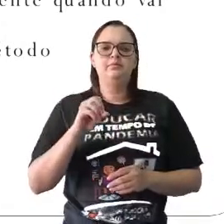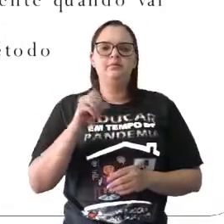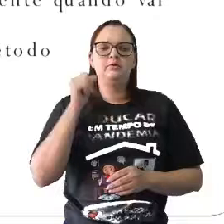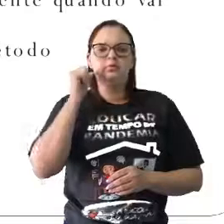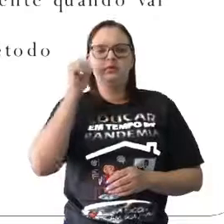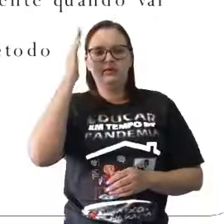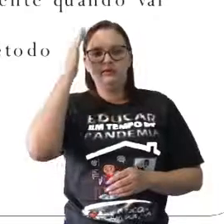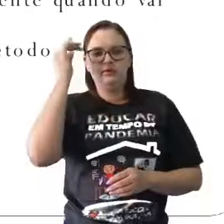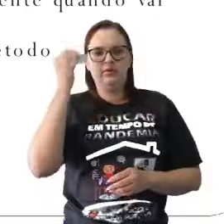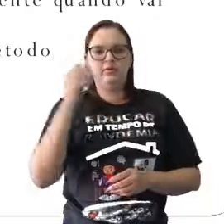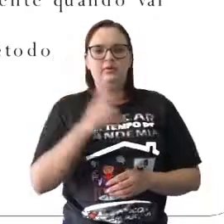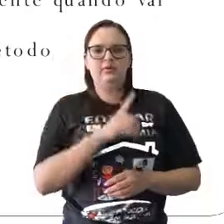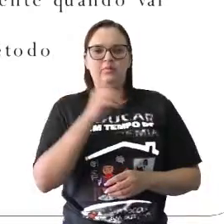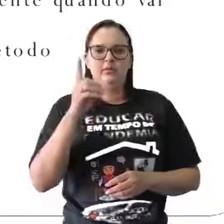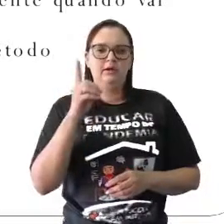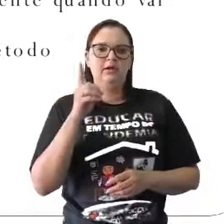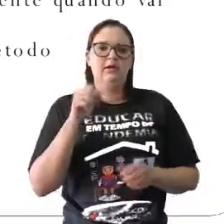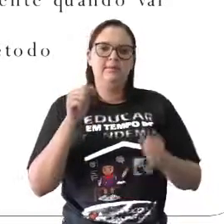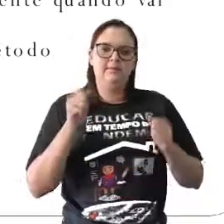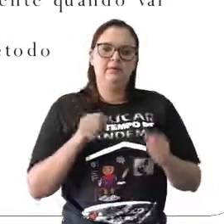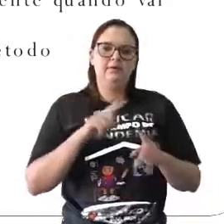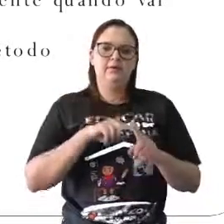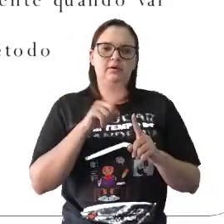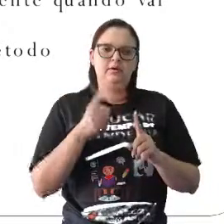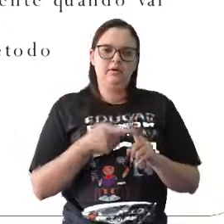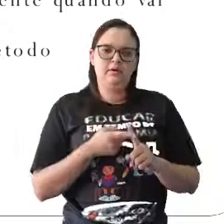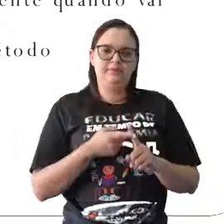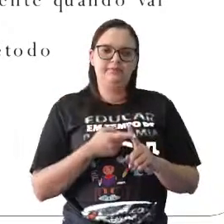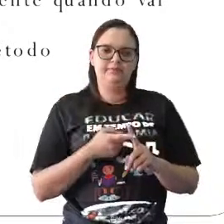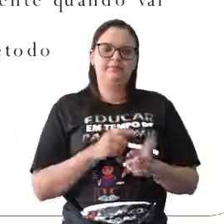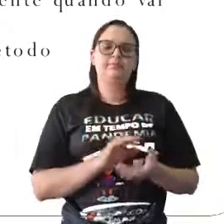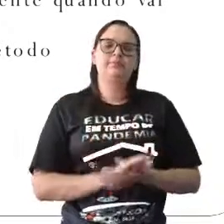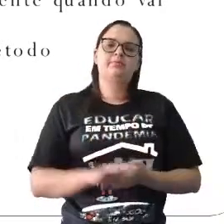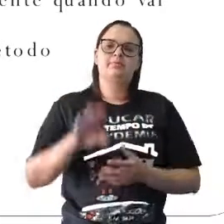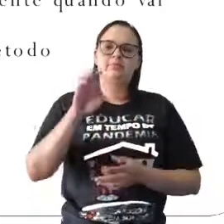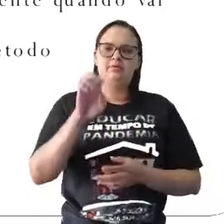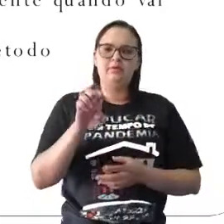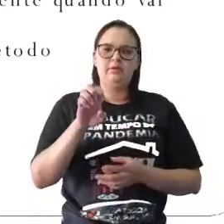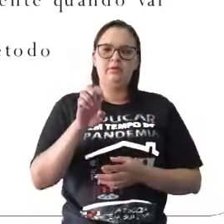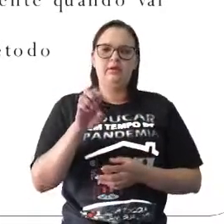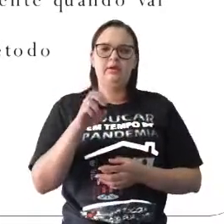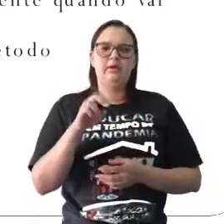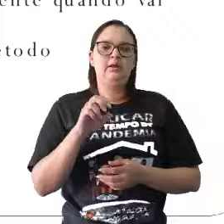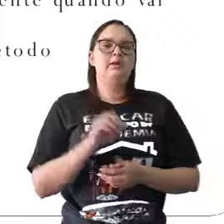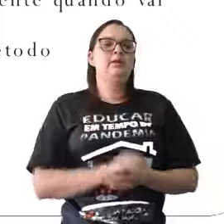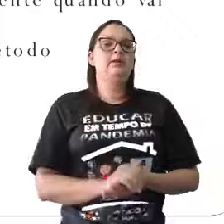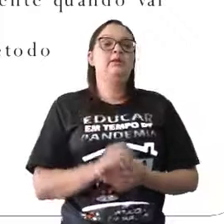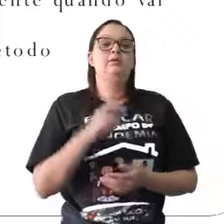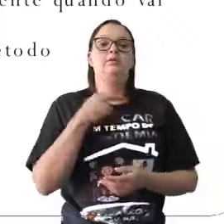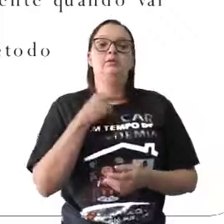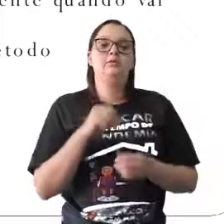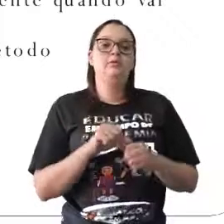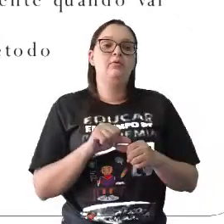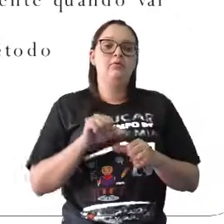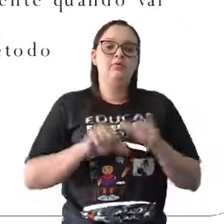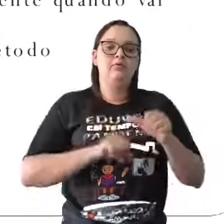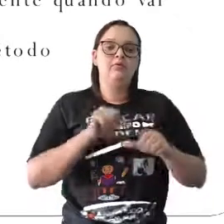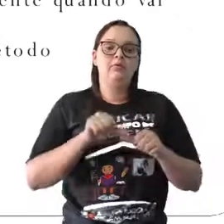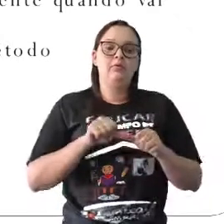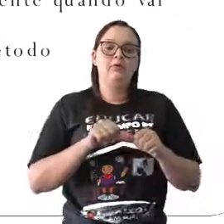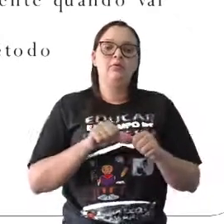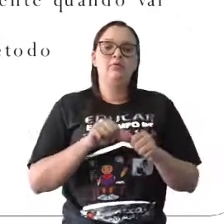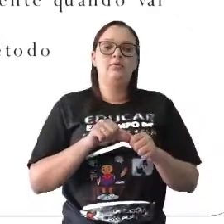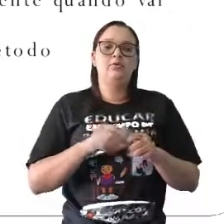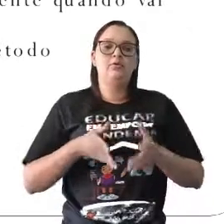o desenvolvimento do feto, funcionando como método contraceptivo de emergência. Aí vocês vão